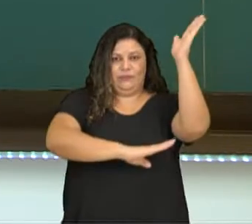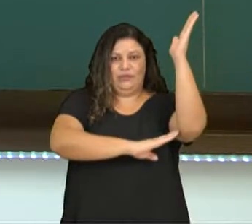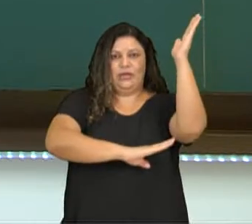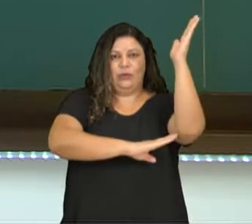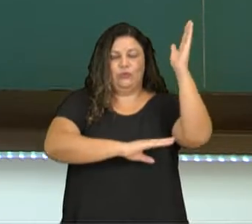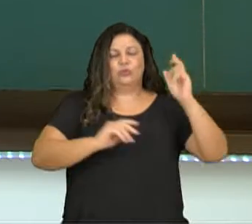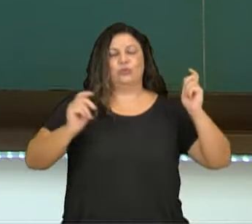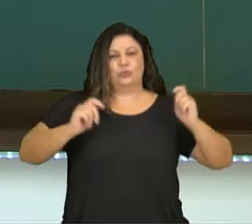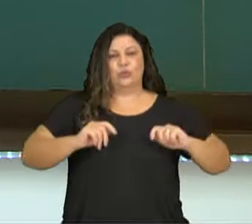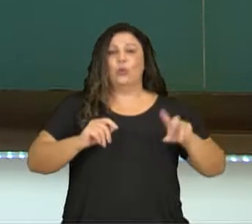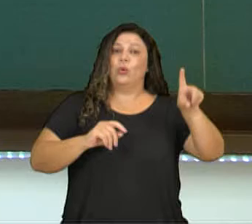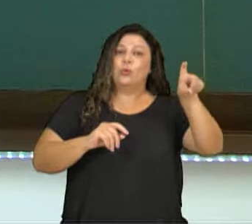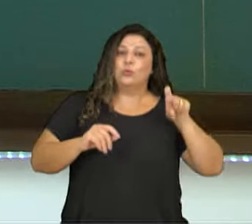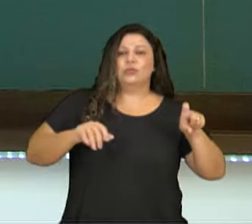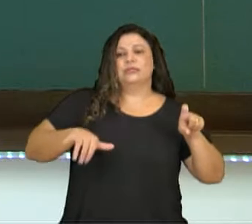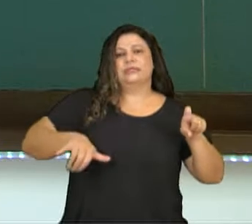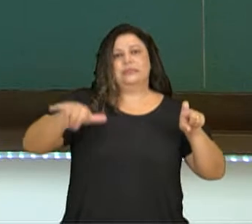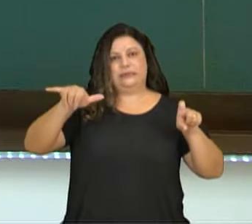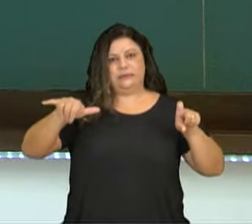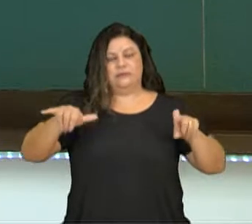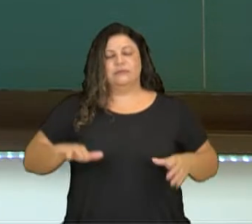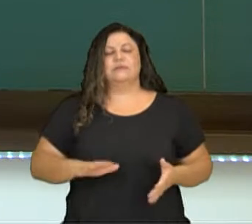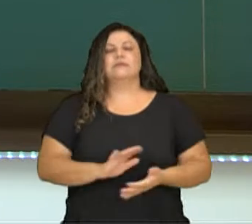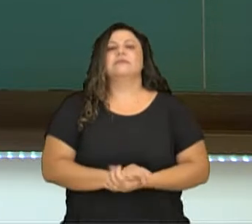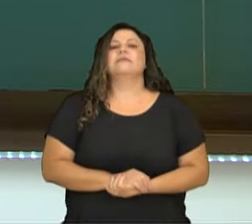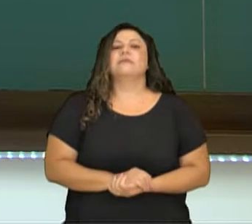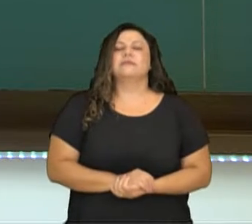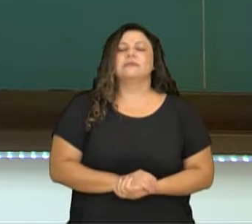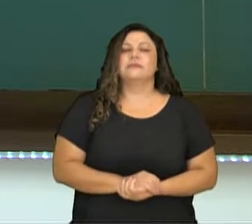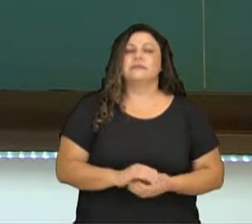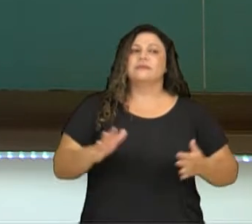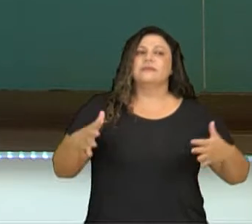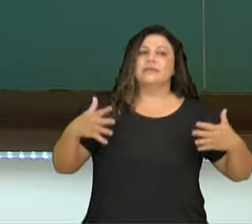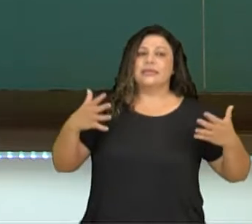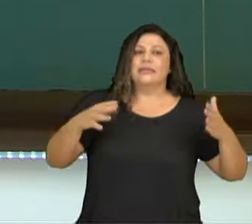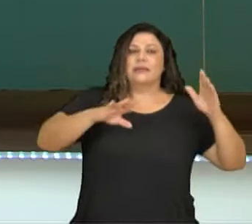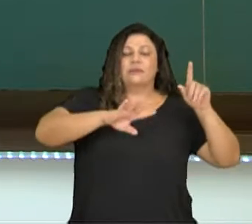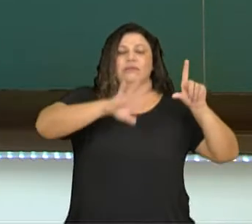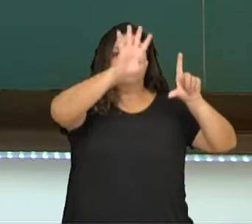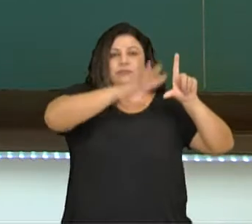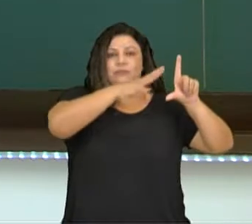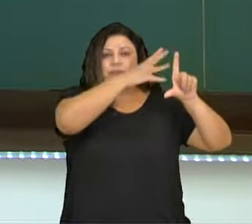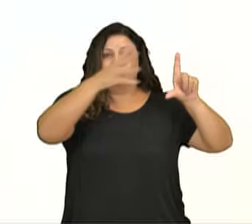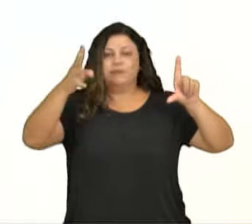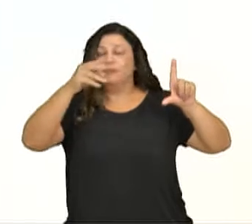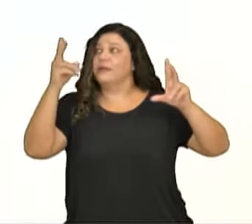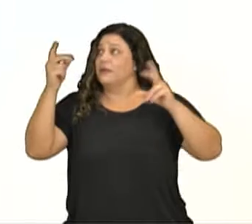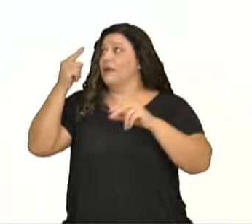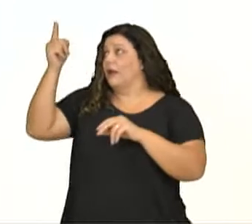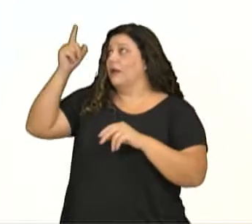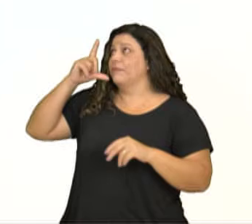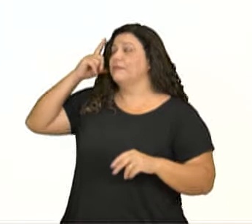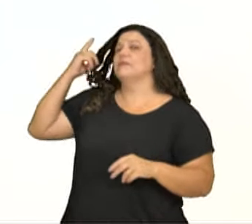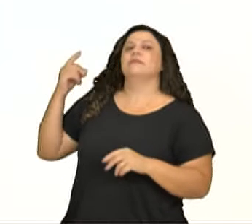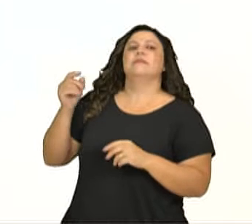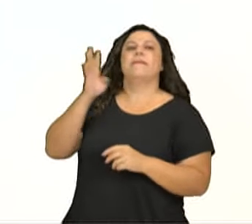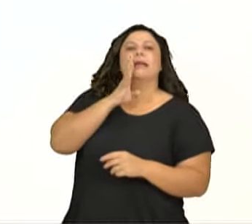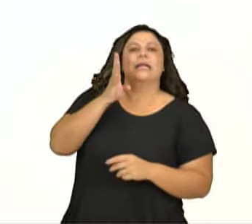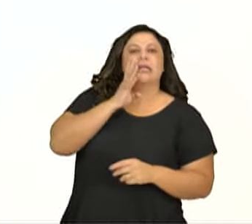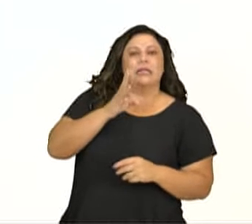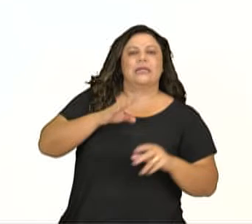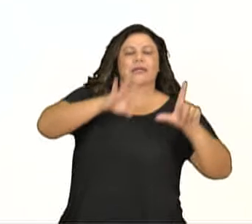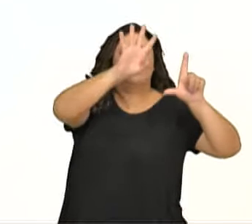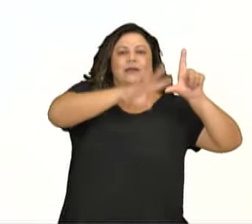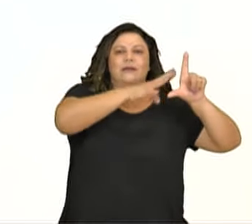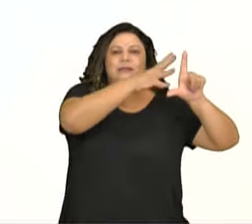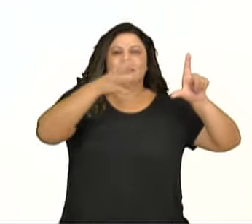seja, sobre os eixos X e Y. Então, aqui eu deixei para vocês, bem legal essa tabela, tá?